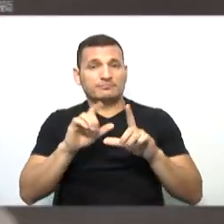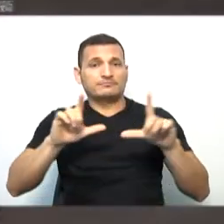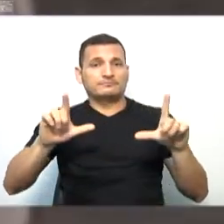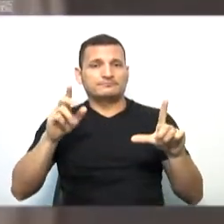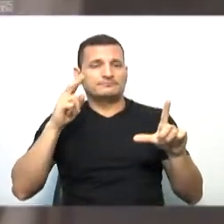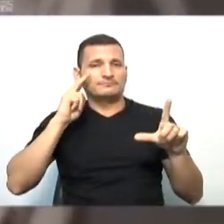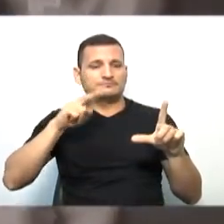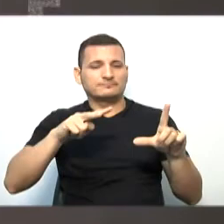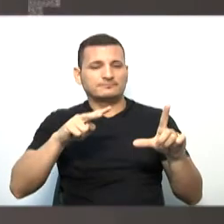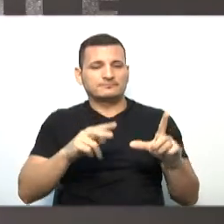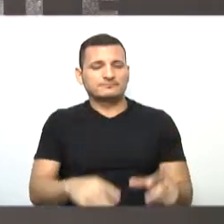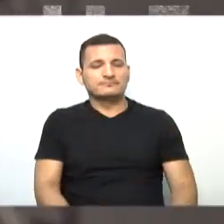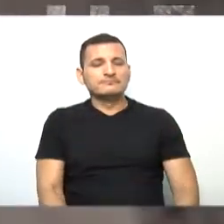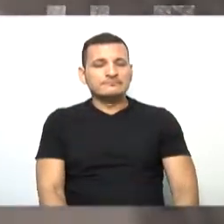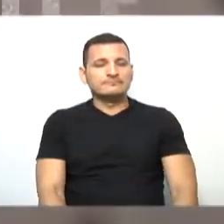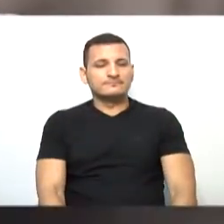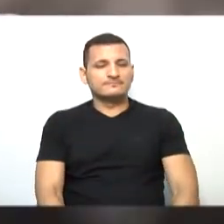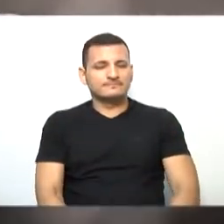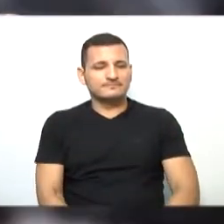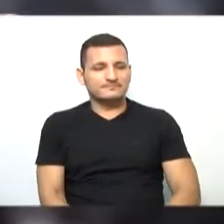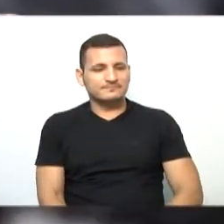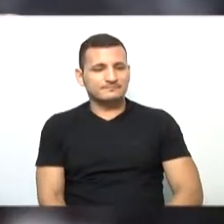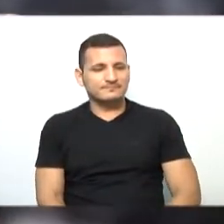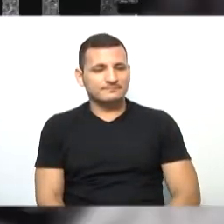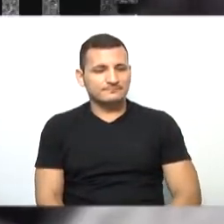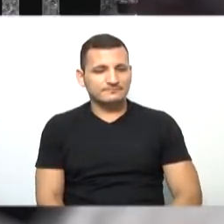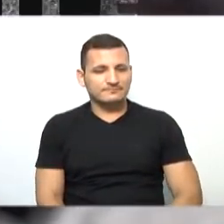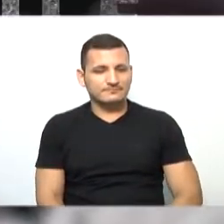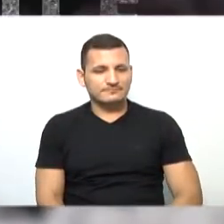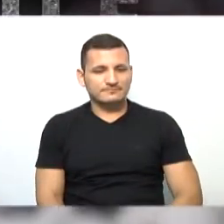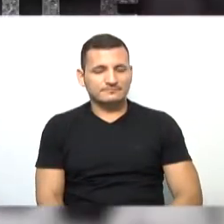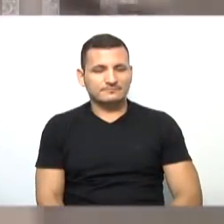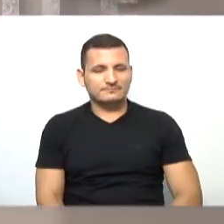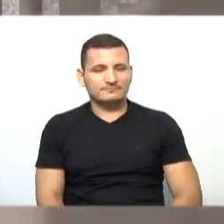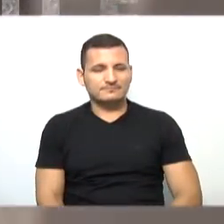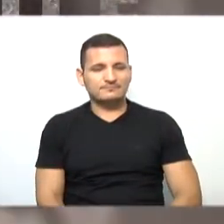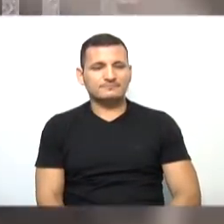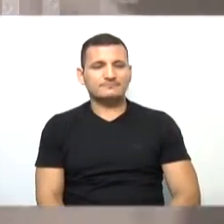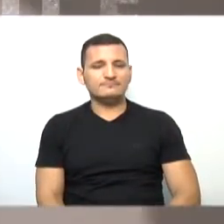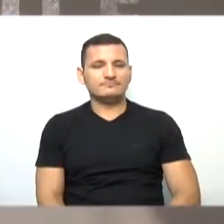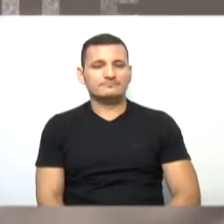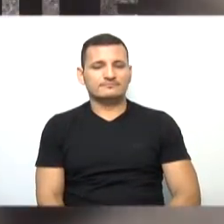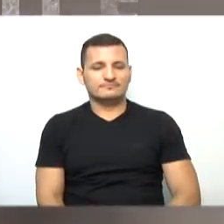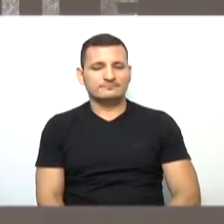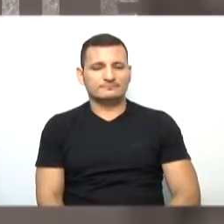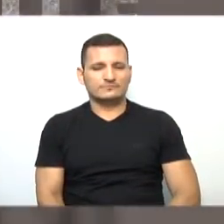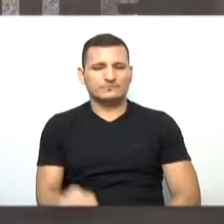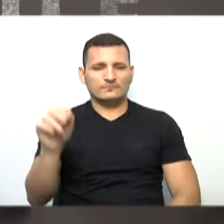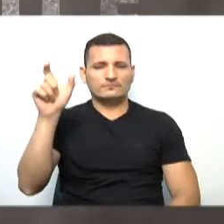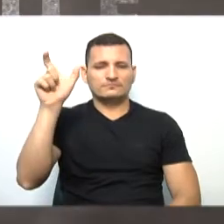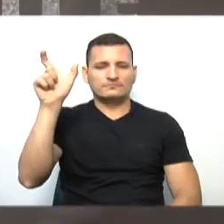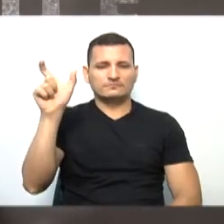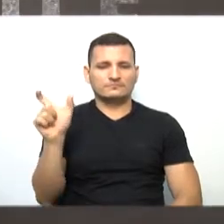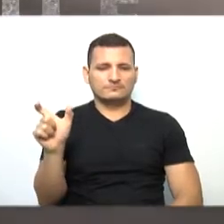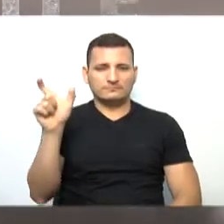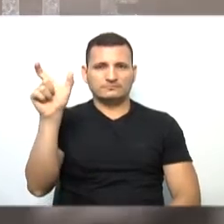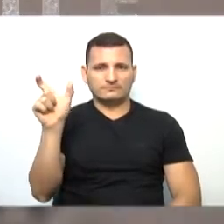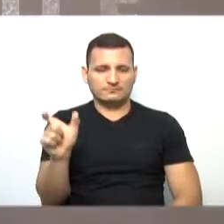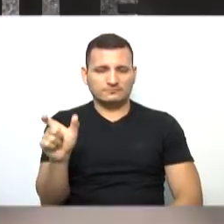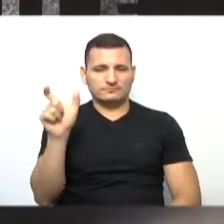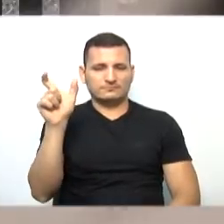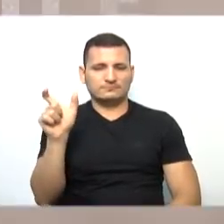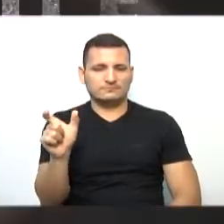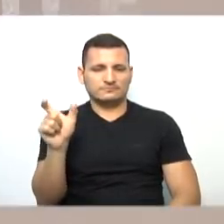Não sei se vai dar para vocês aqui. Do lado direito do menu, quando eu vou passar o mouse